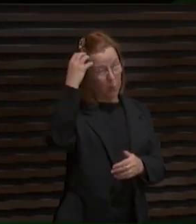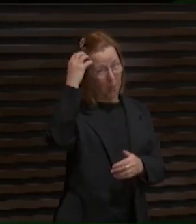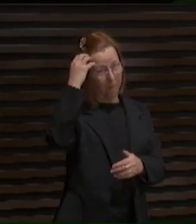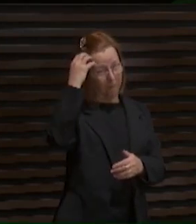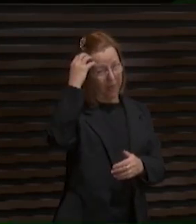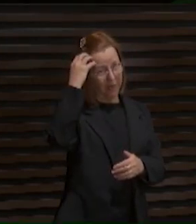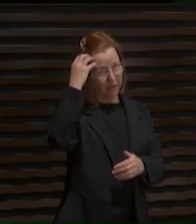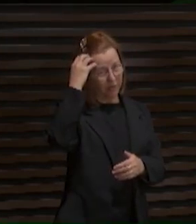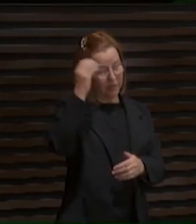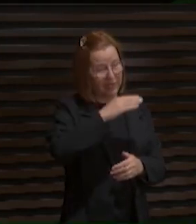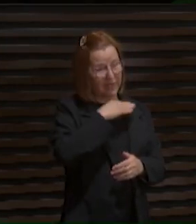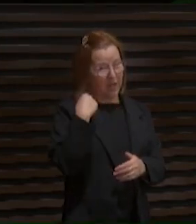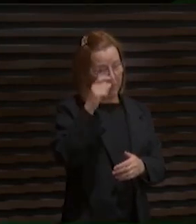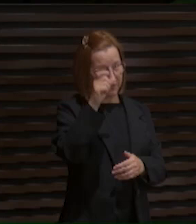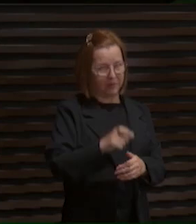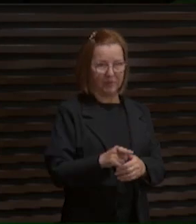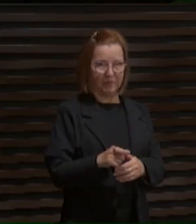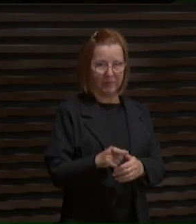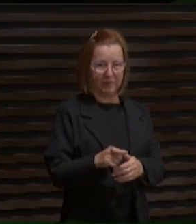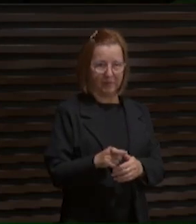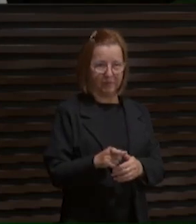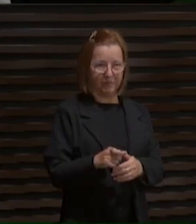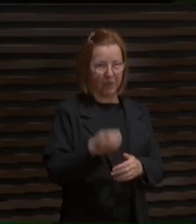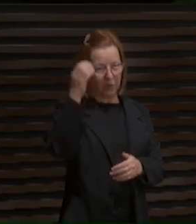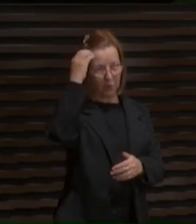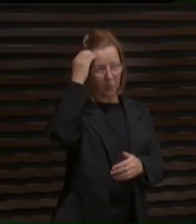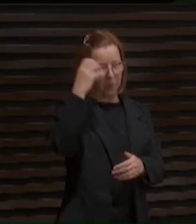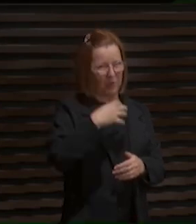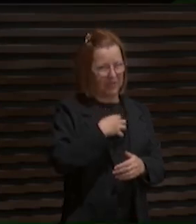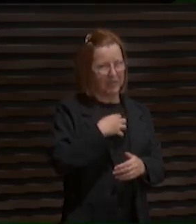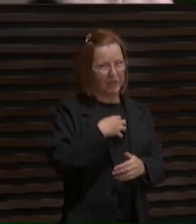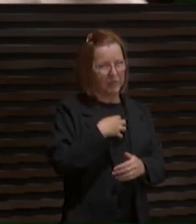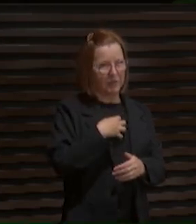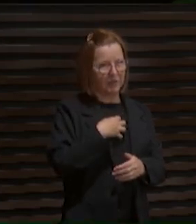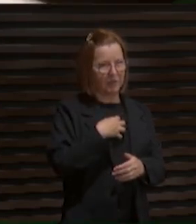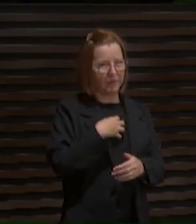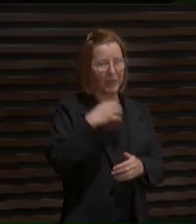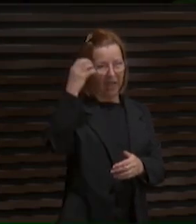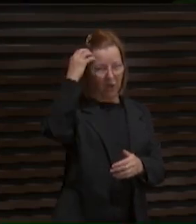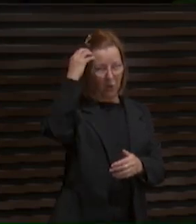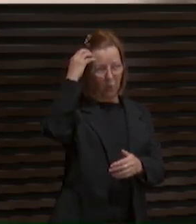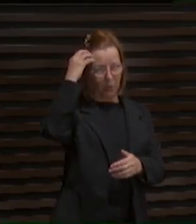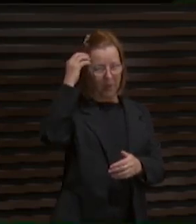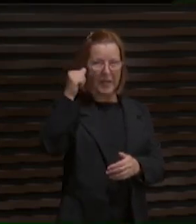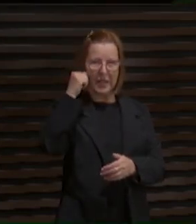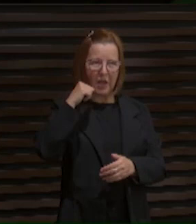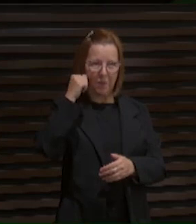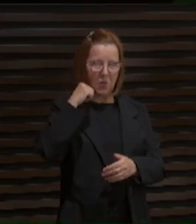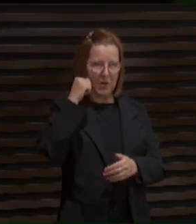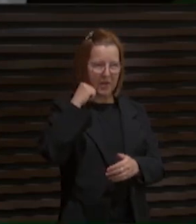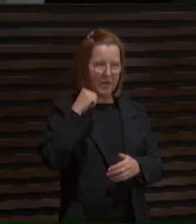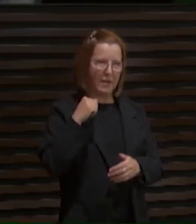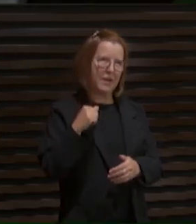sentimento. Agora, o sentimento de culpa, esse é subjetivo. A culpa dela foi levada